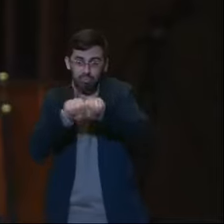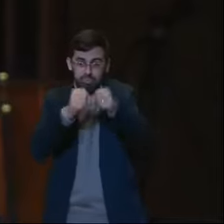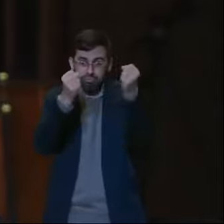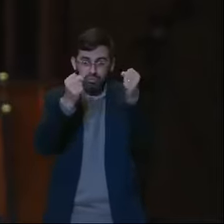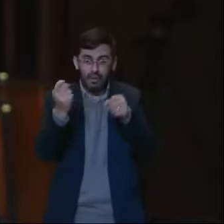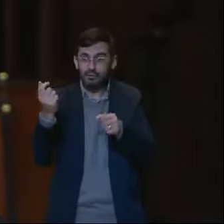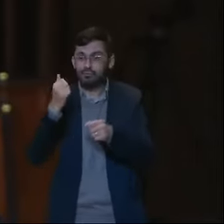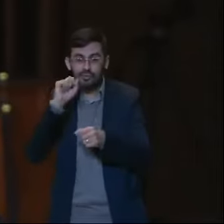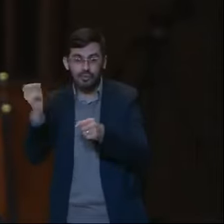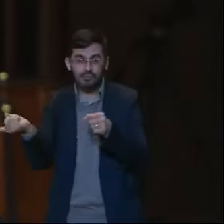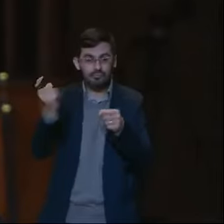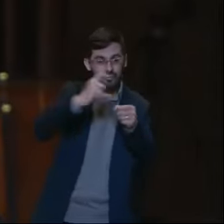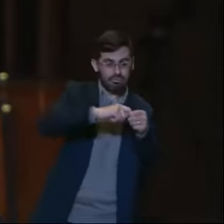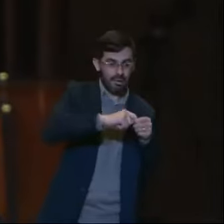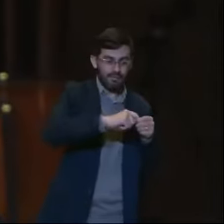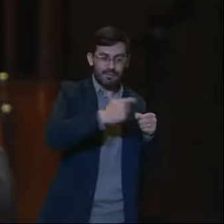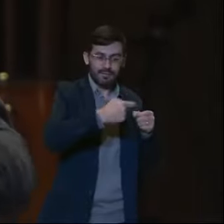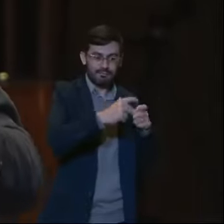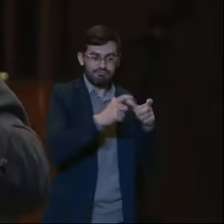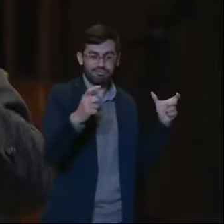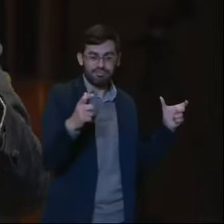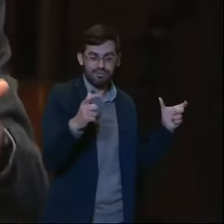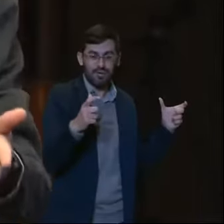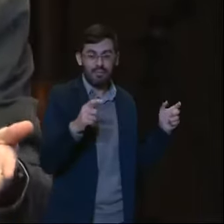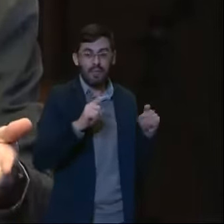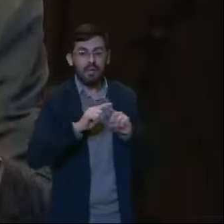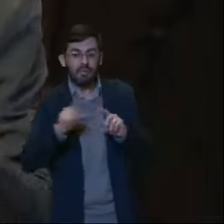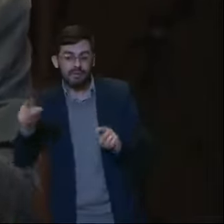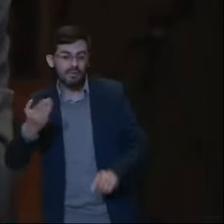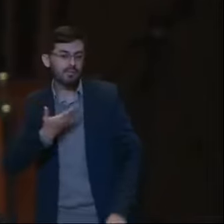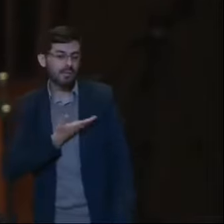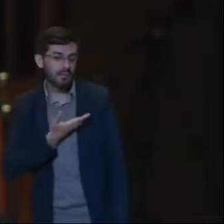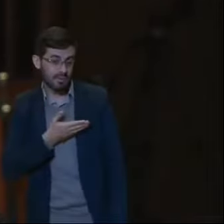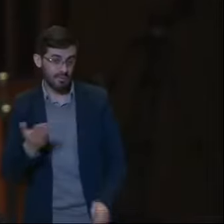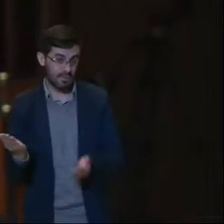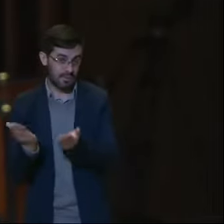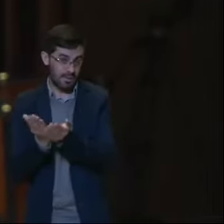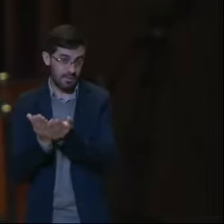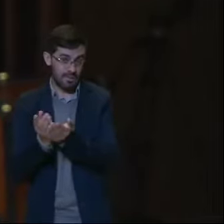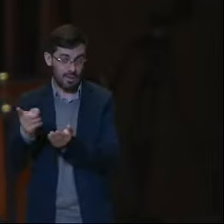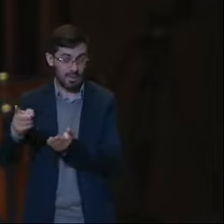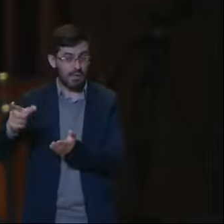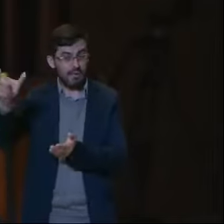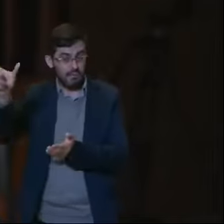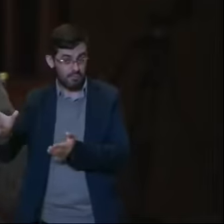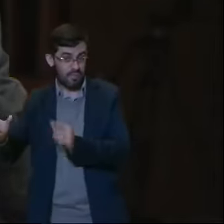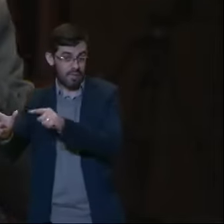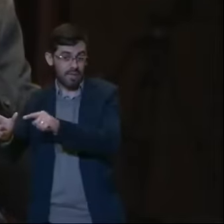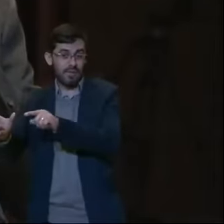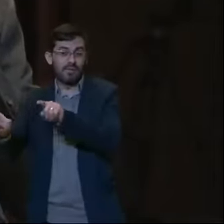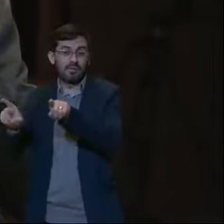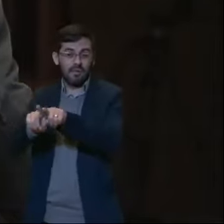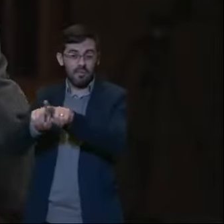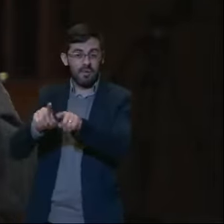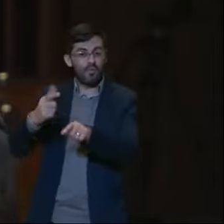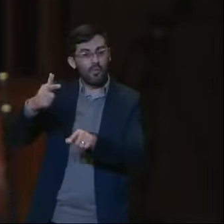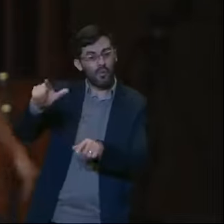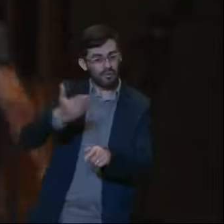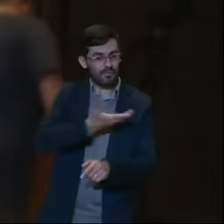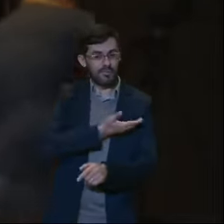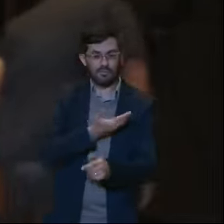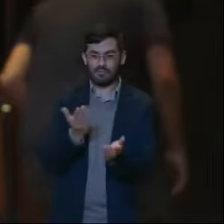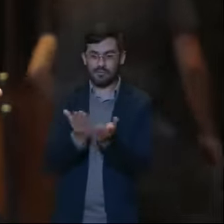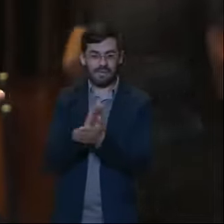não conseguiram voltar para a capital. E aí tinha esse meu amigo crente, e tinha um amigo que não era crente, fazendo esse serviço juntos.